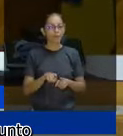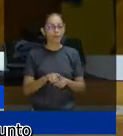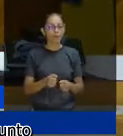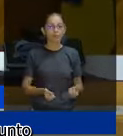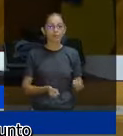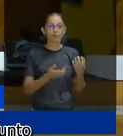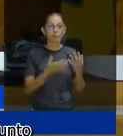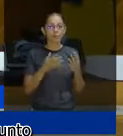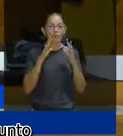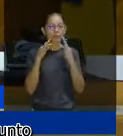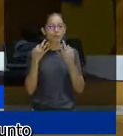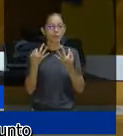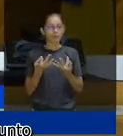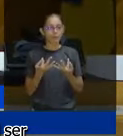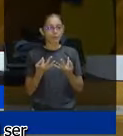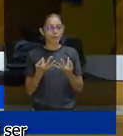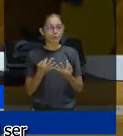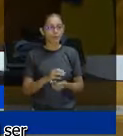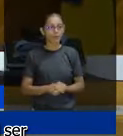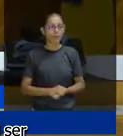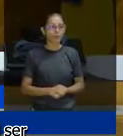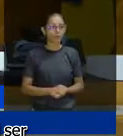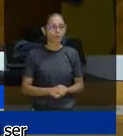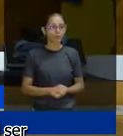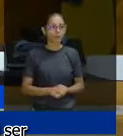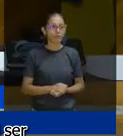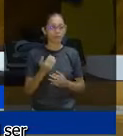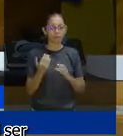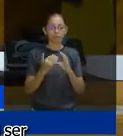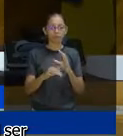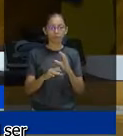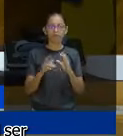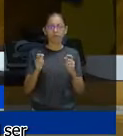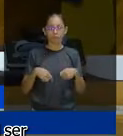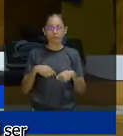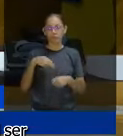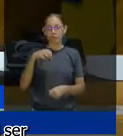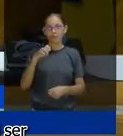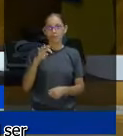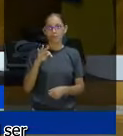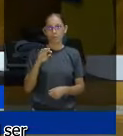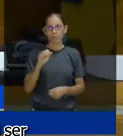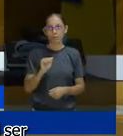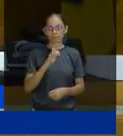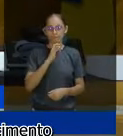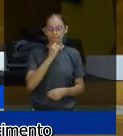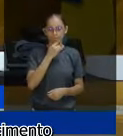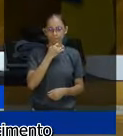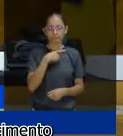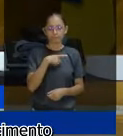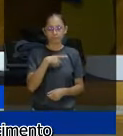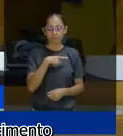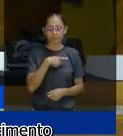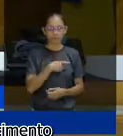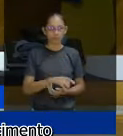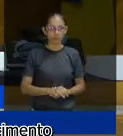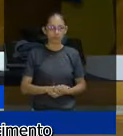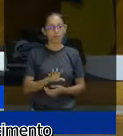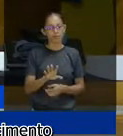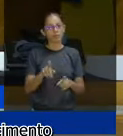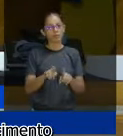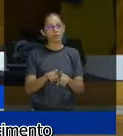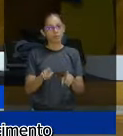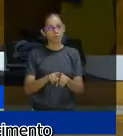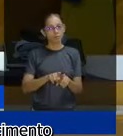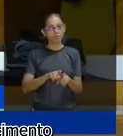junto aos familiares. Logicamente, a nota de pesar vai ser publicada, mas eu digo assim, uma nota de um